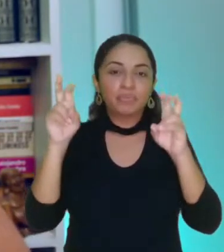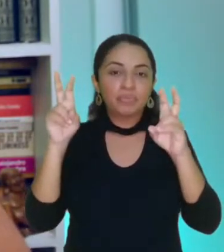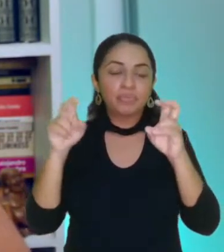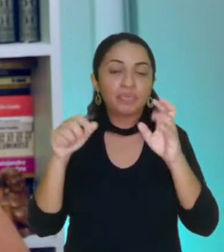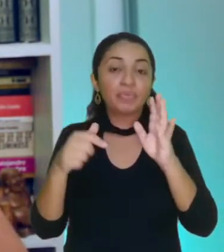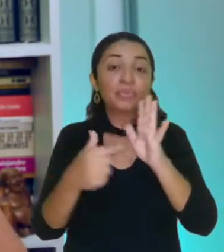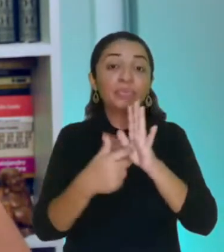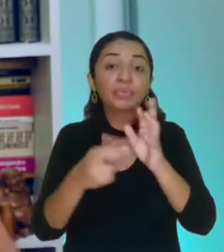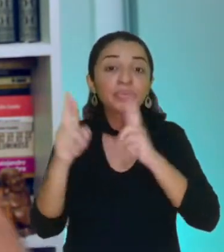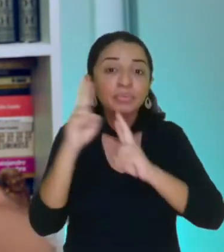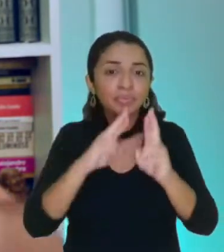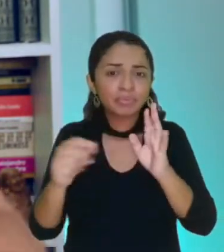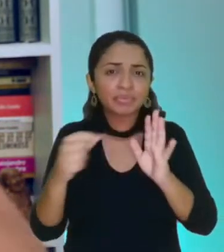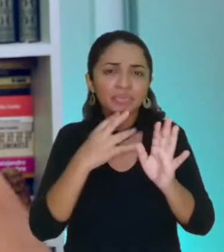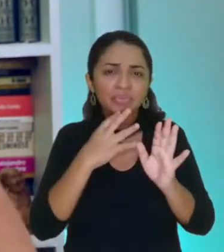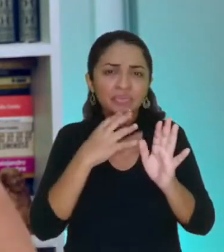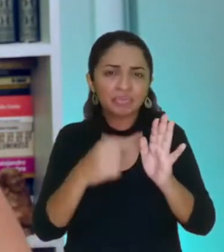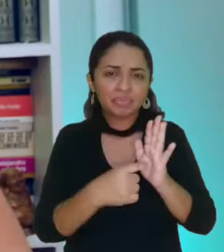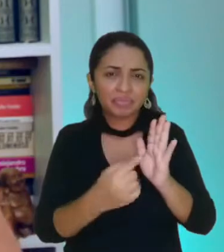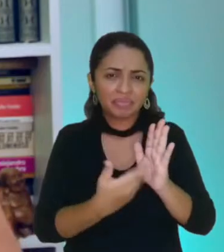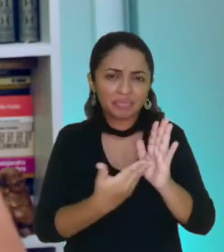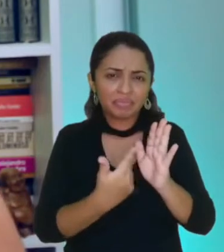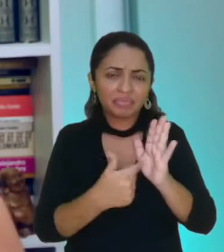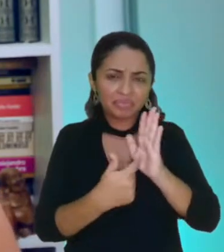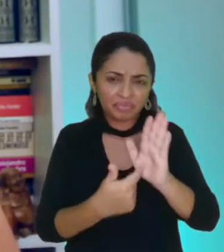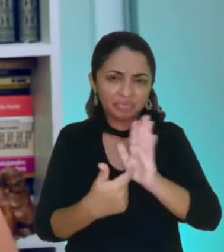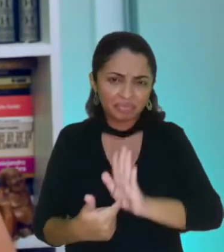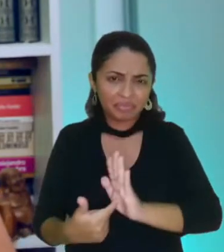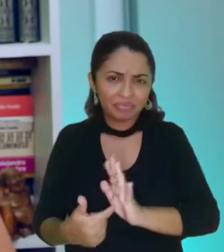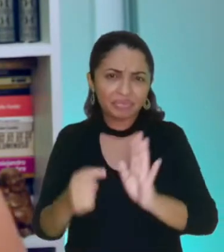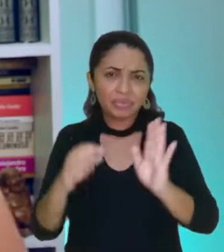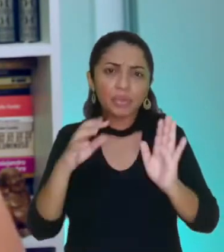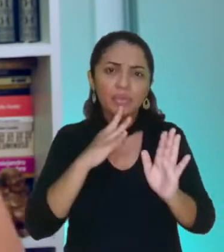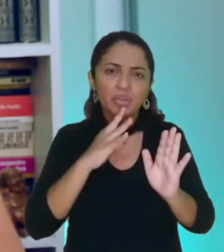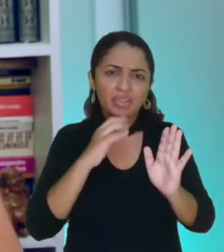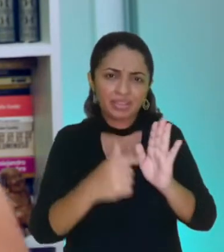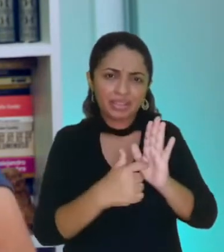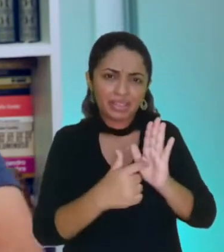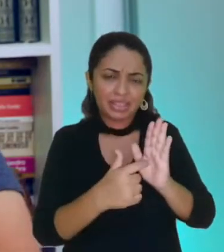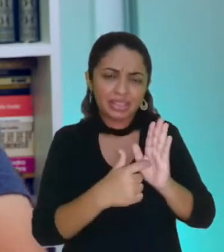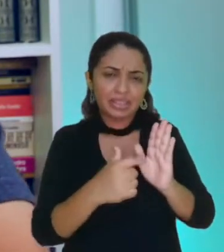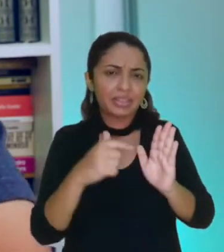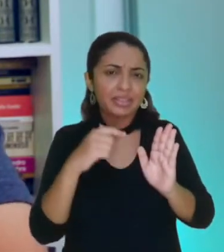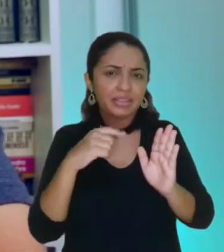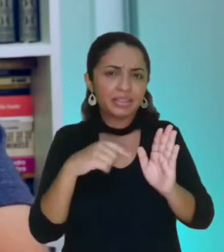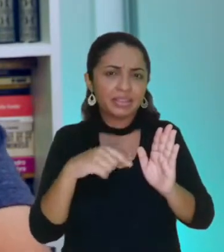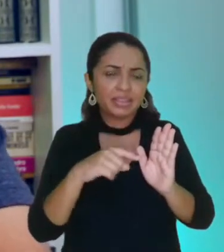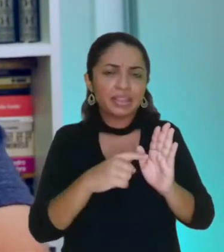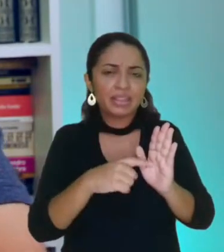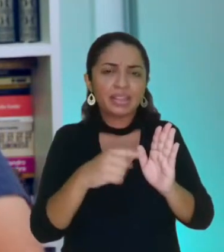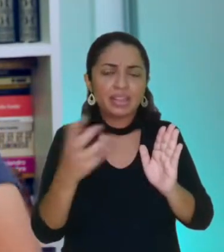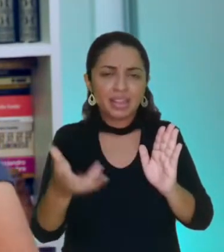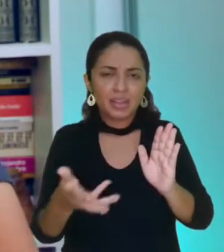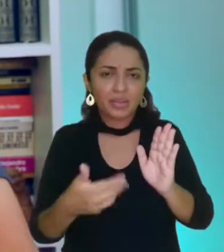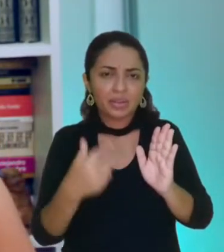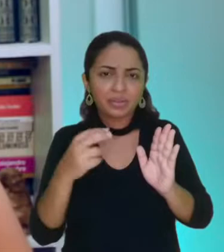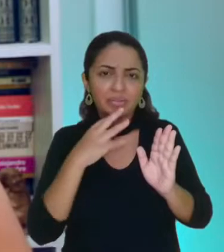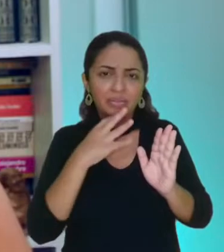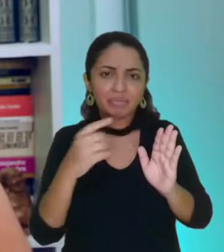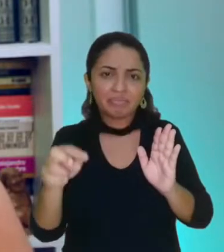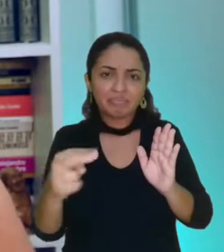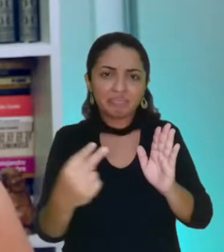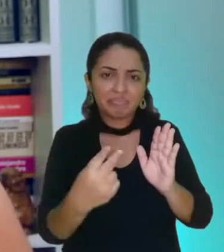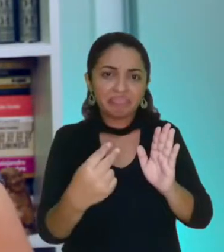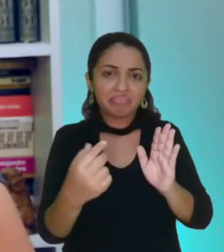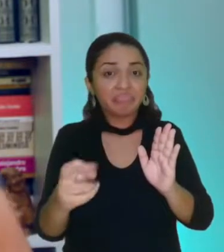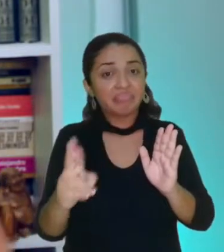isso aqui nos comentários. Se você conhece algum desses livros que eu estou contando aqui, se conhece esse do Valseman. Bem legal